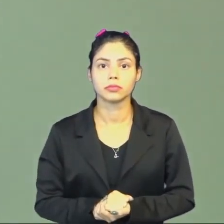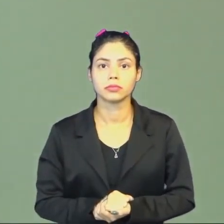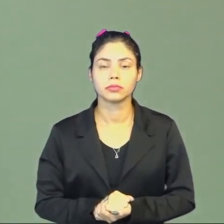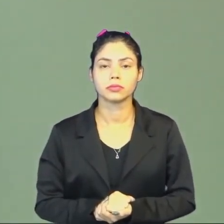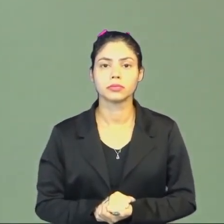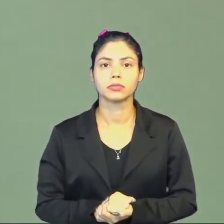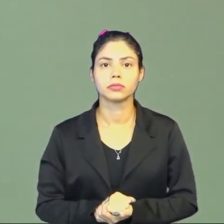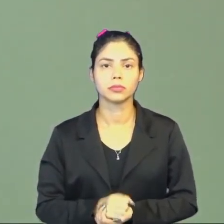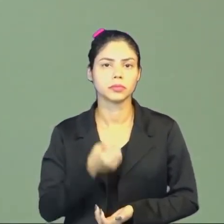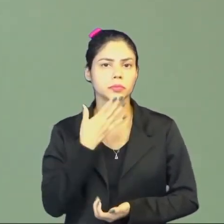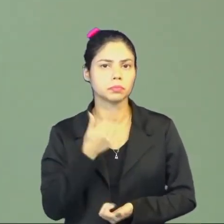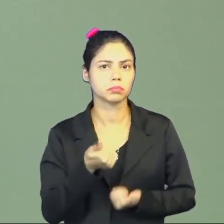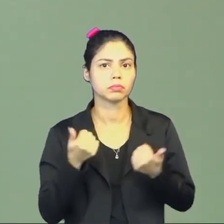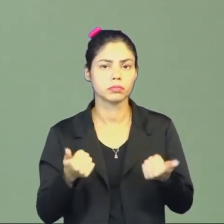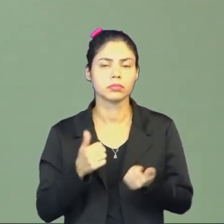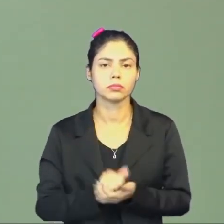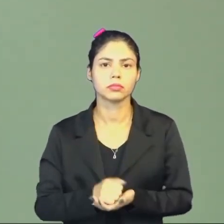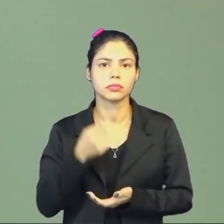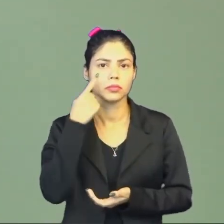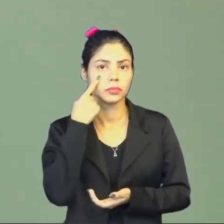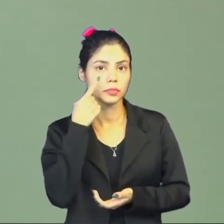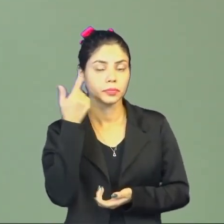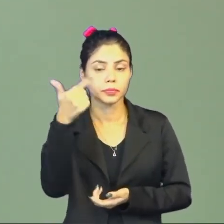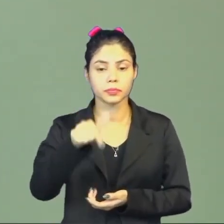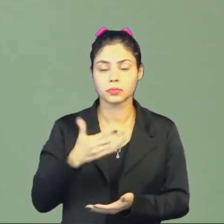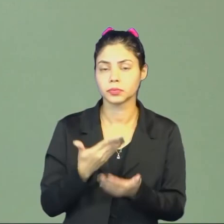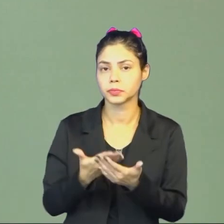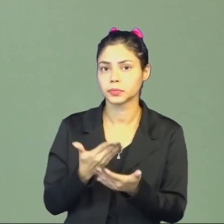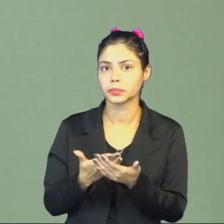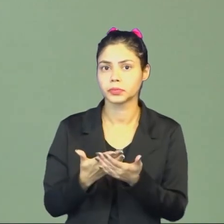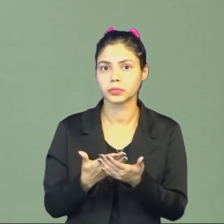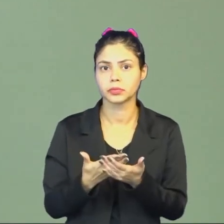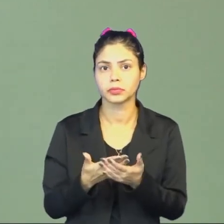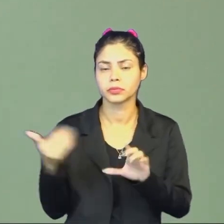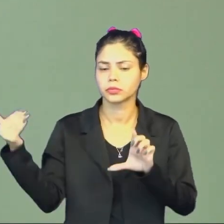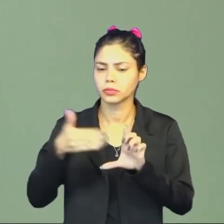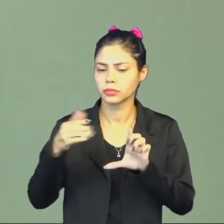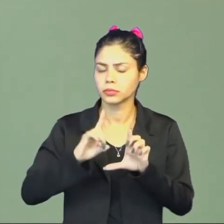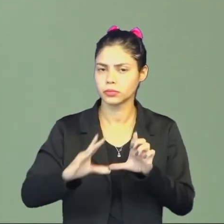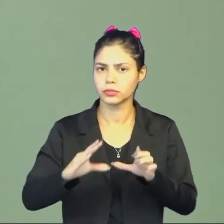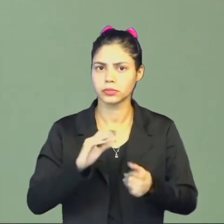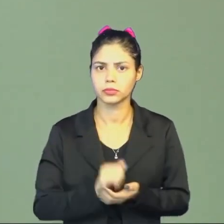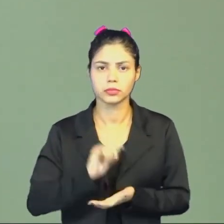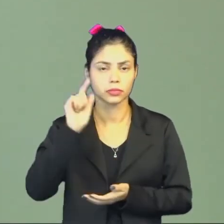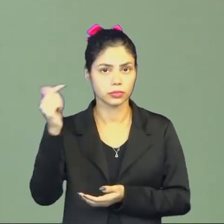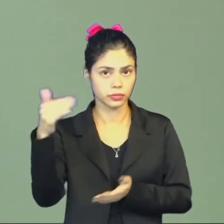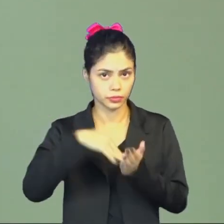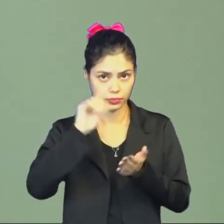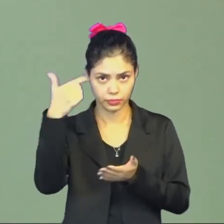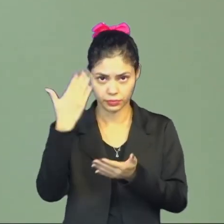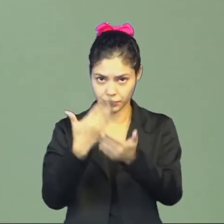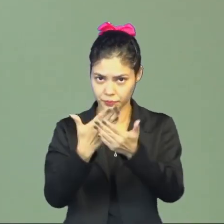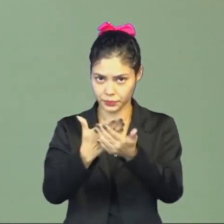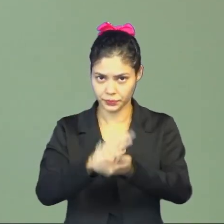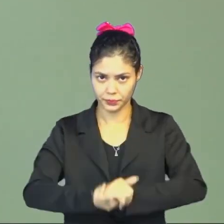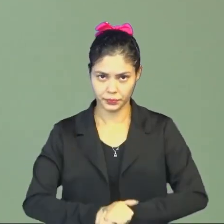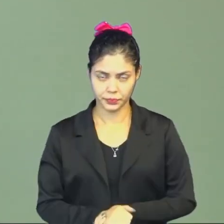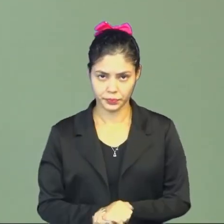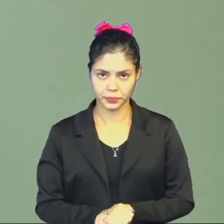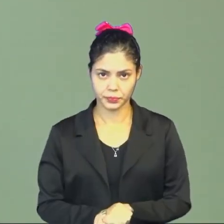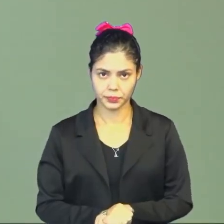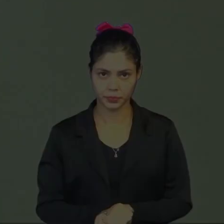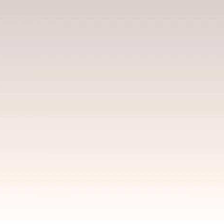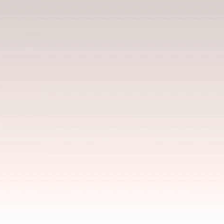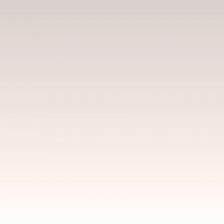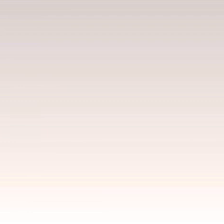Então, pessoal, pra gente rever, se vocês quiserem rever essa aula, acesse a plataforma Eduque e até a próxima aula.